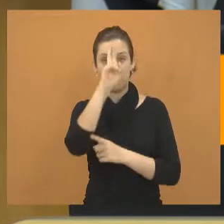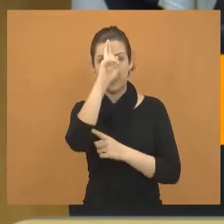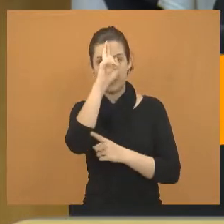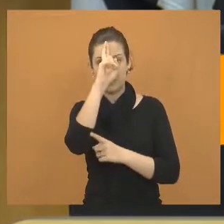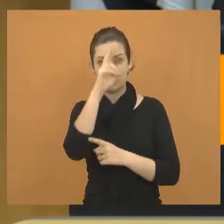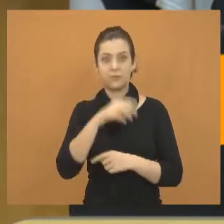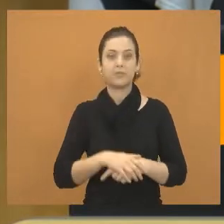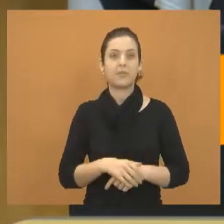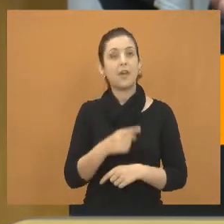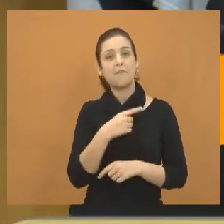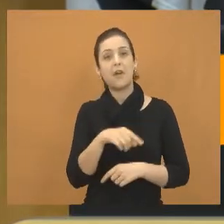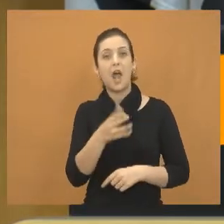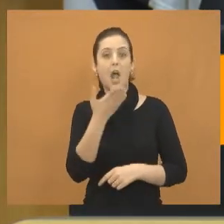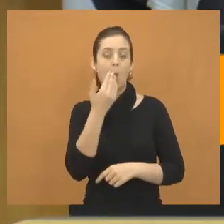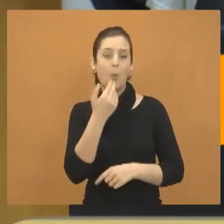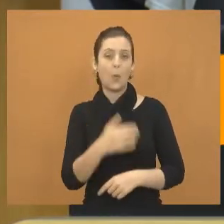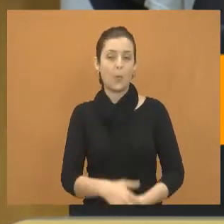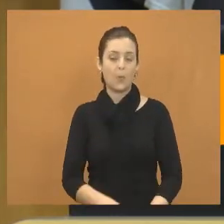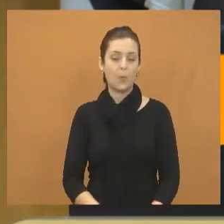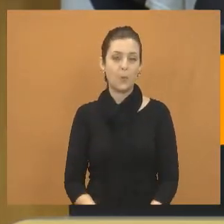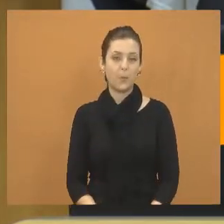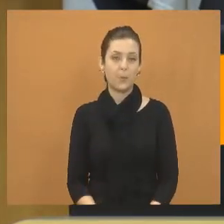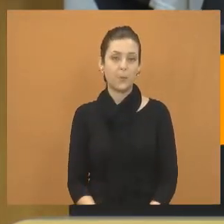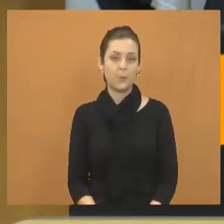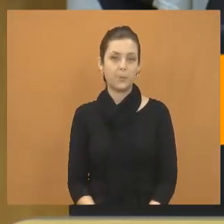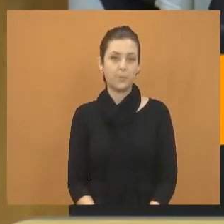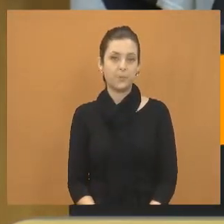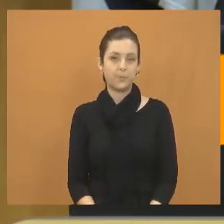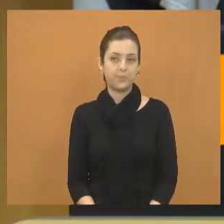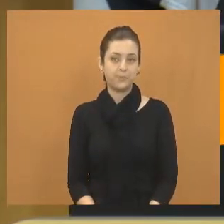o médico vai almoçar.